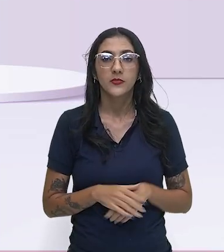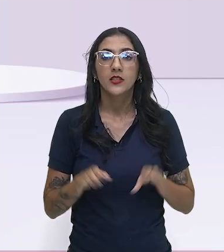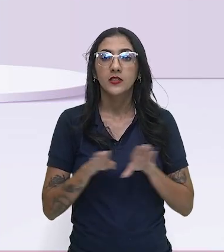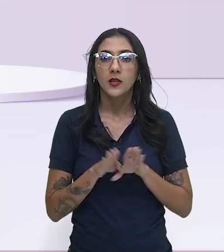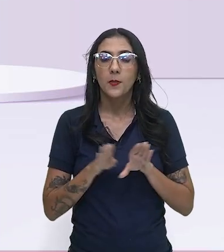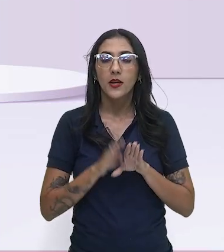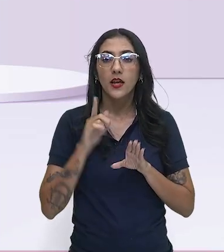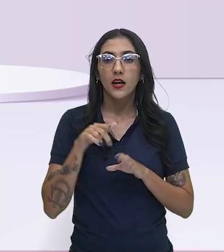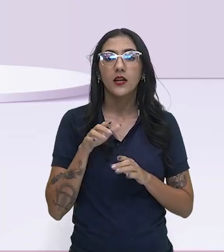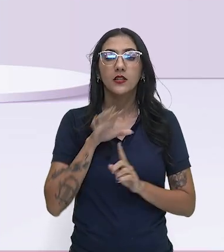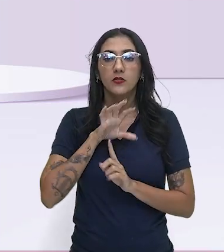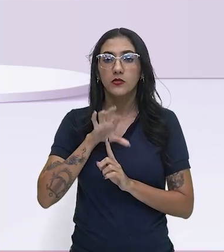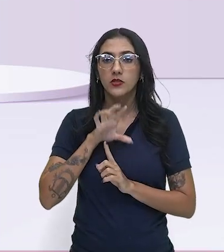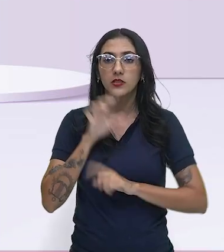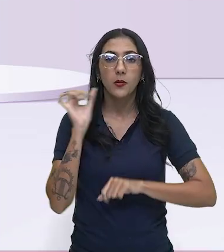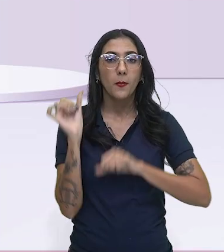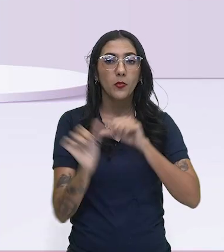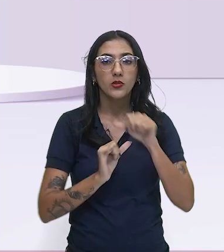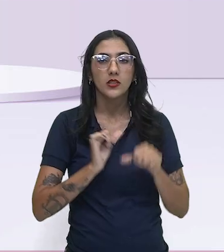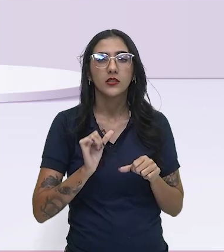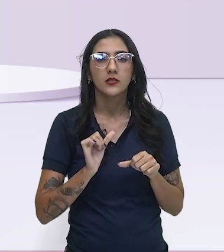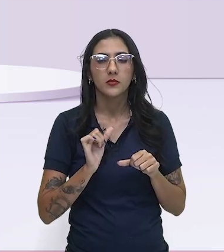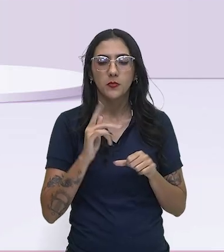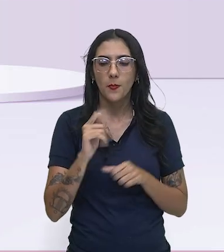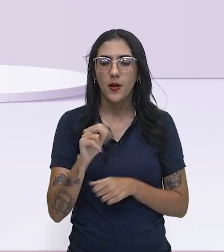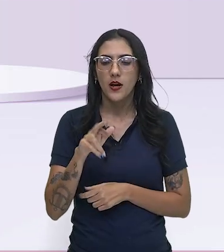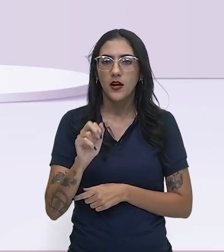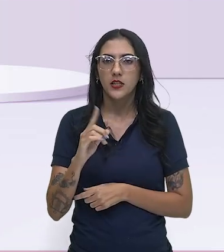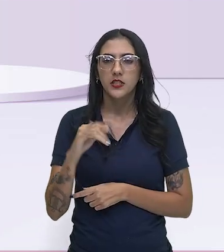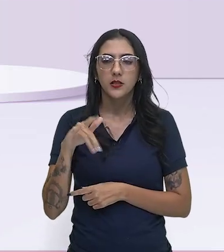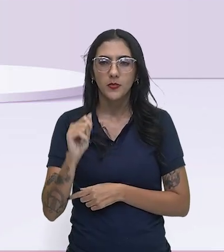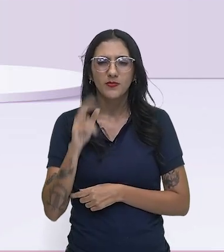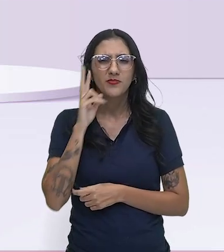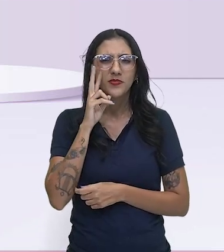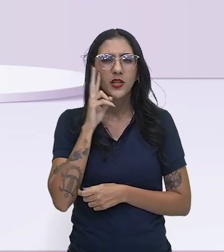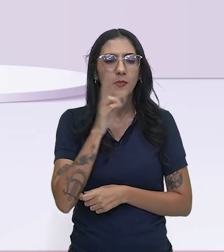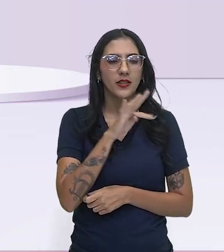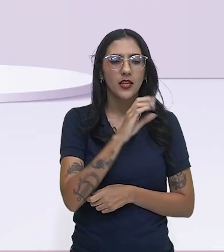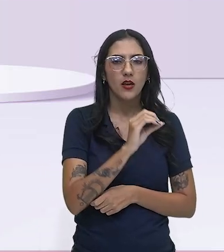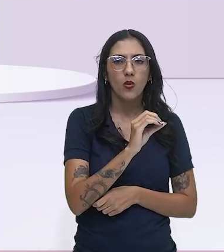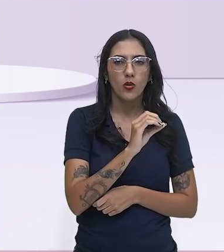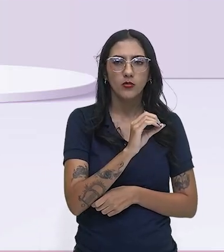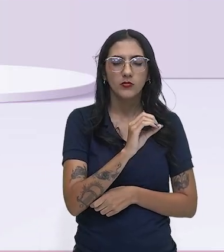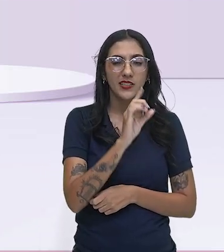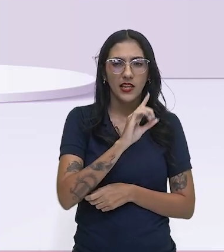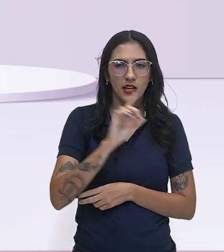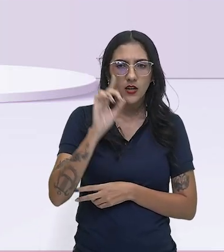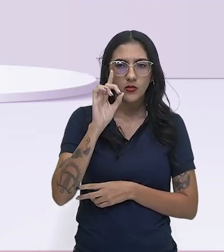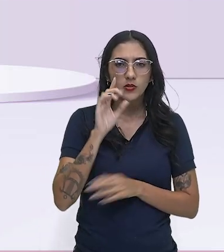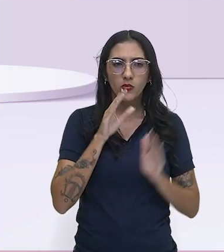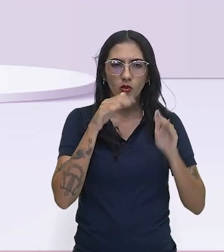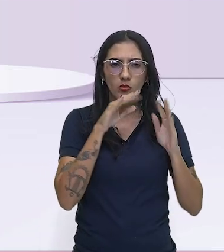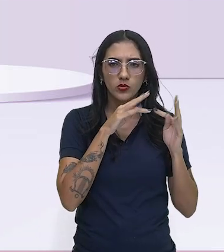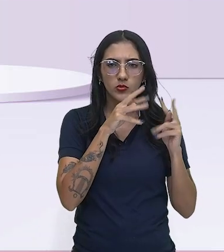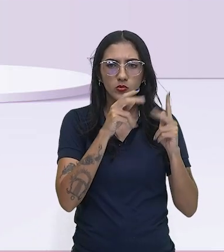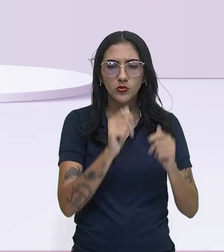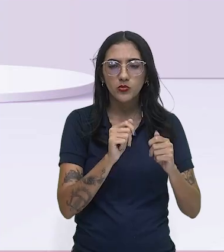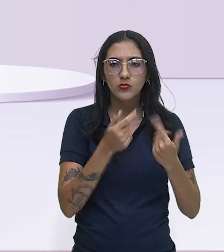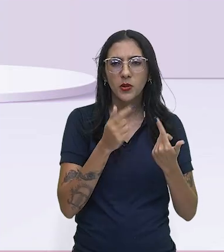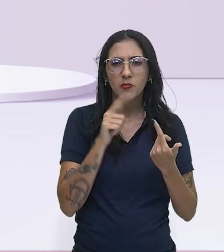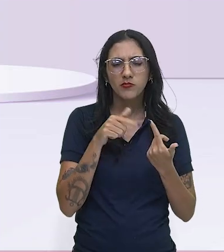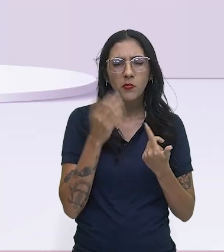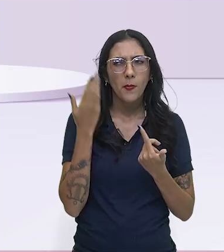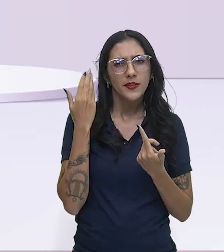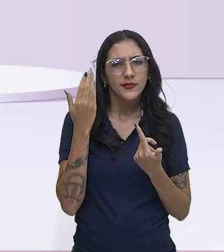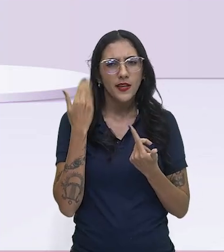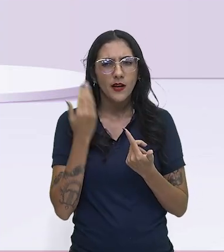a mudança de paradigma. Então, se antes era teocêntrico, baseado na ideia de Deus, em algum momento, na Idade